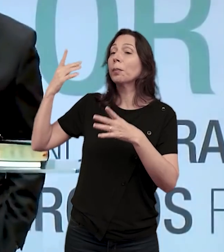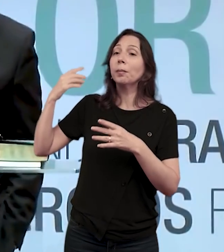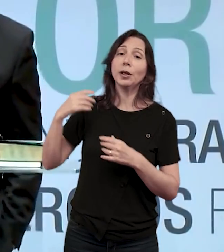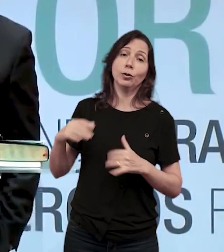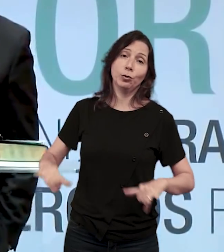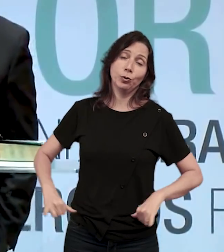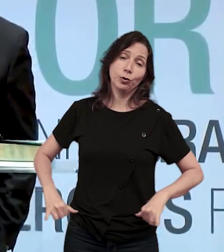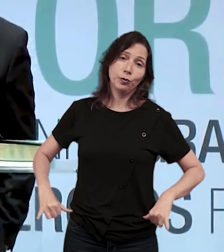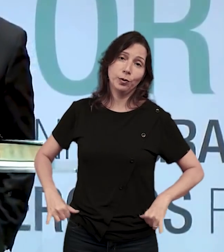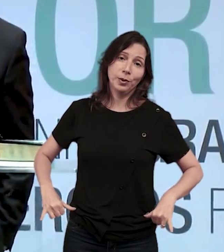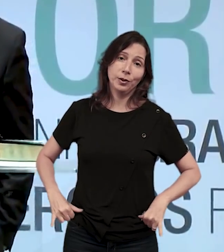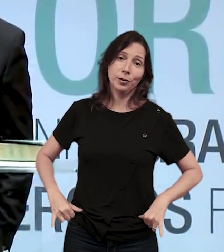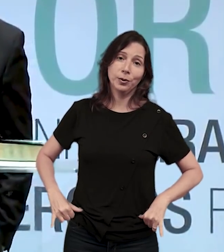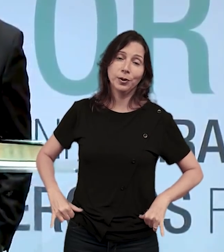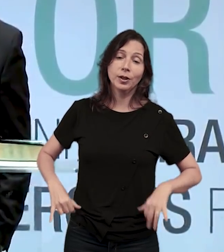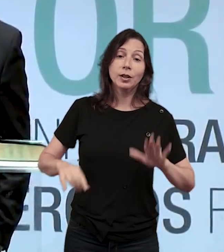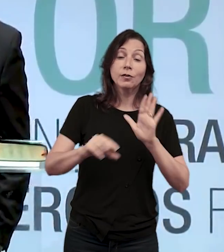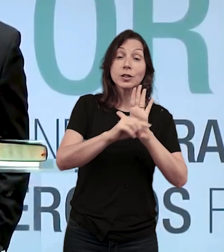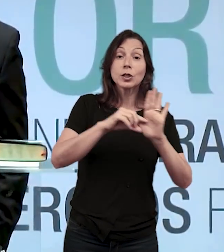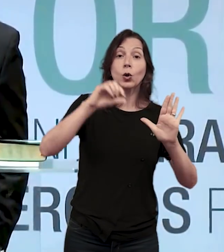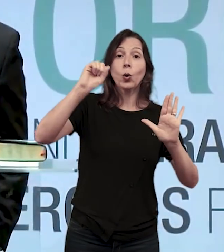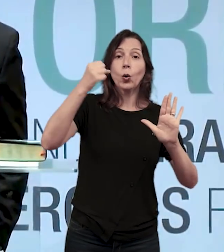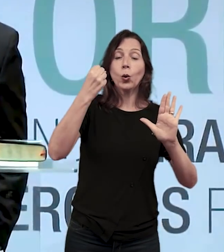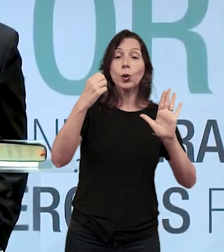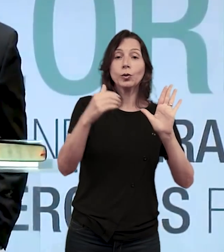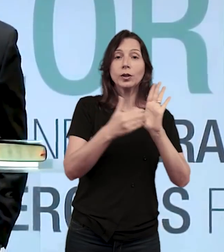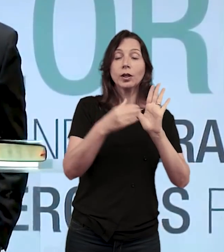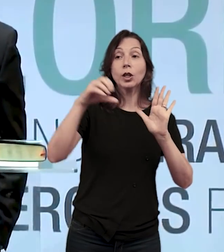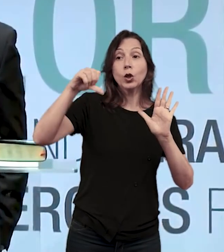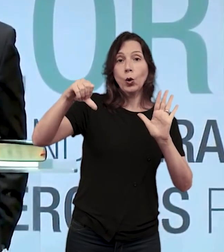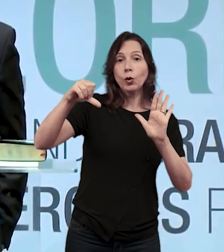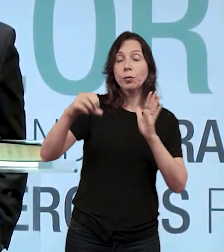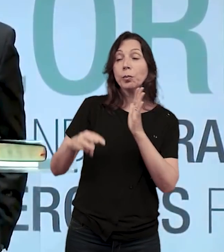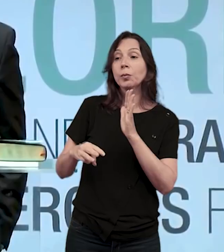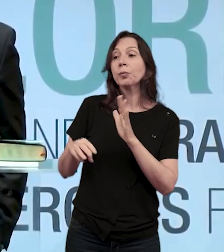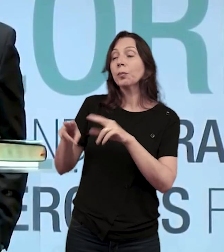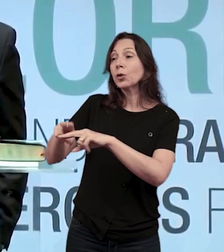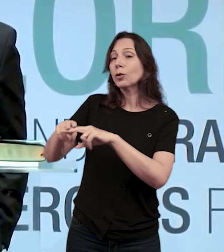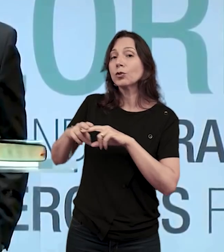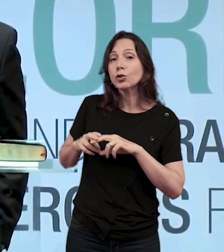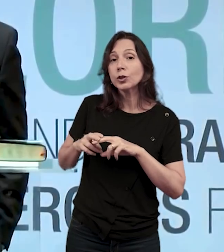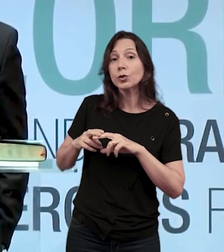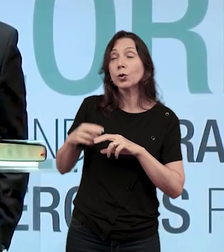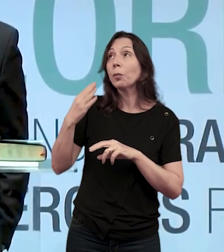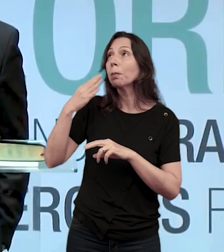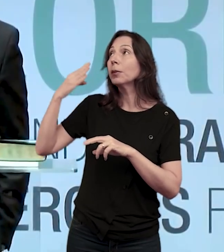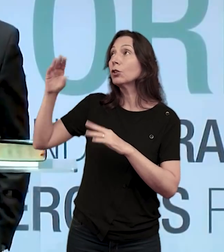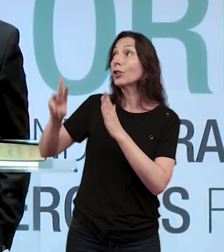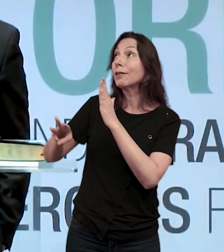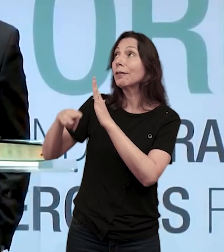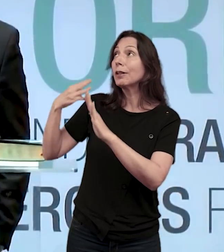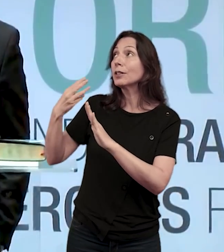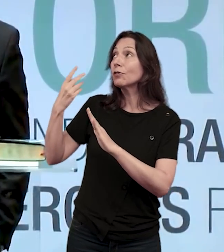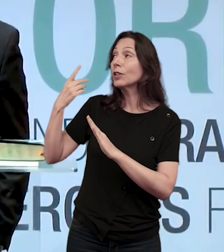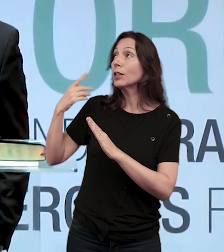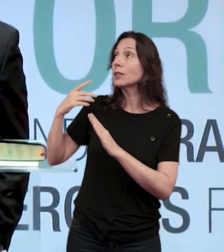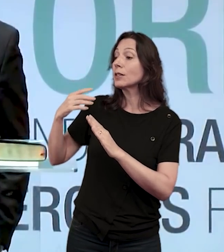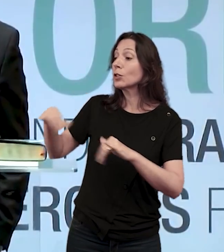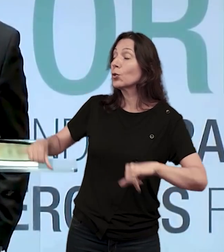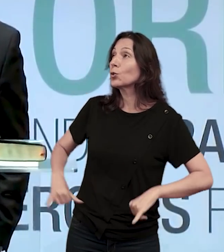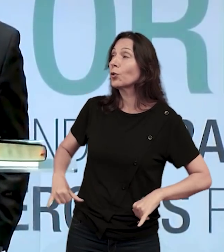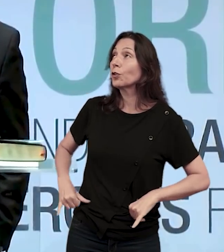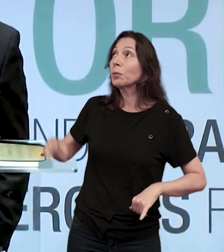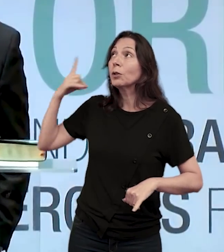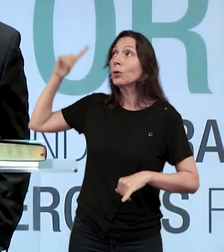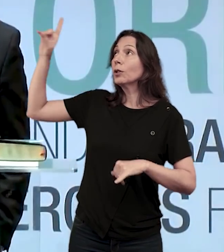8 e 9. Por causa disso 3 vezes pedi ao Senhor que o afastasse de mim. Mas Ele me disse: a minha graça te basta,